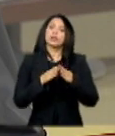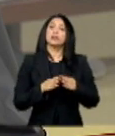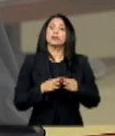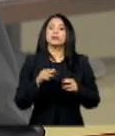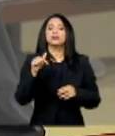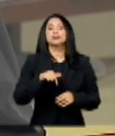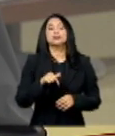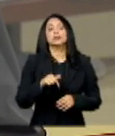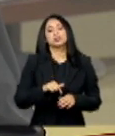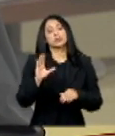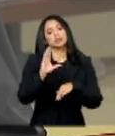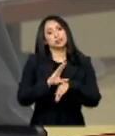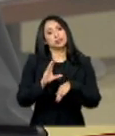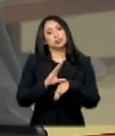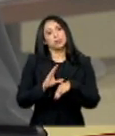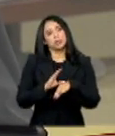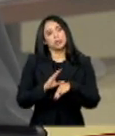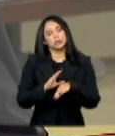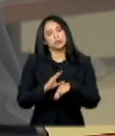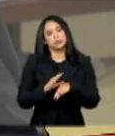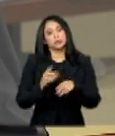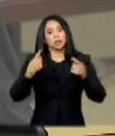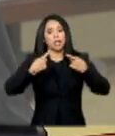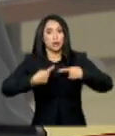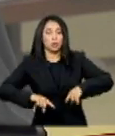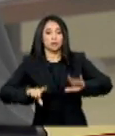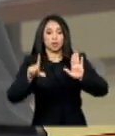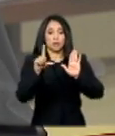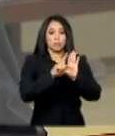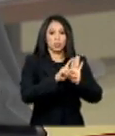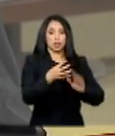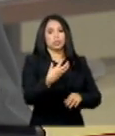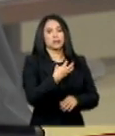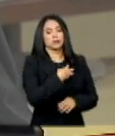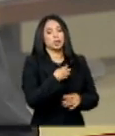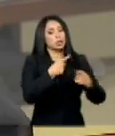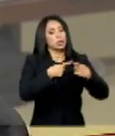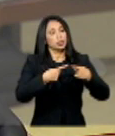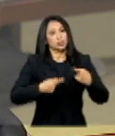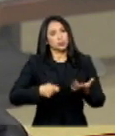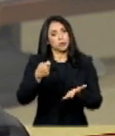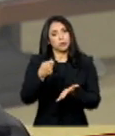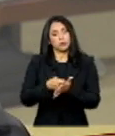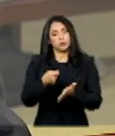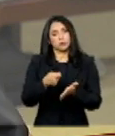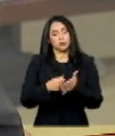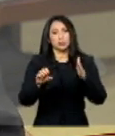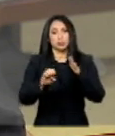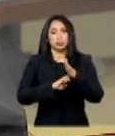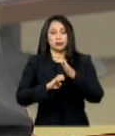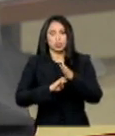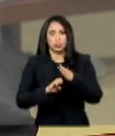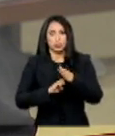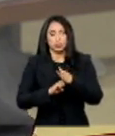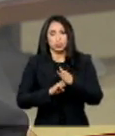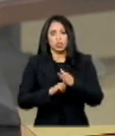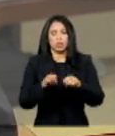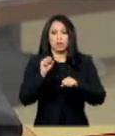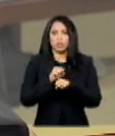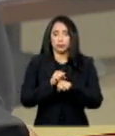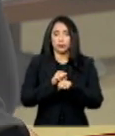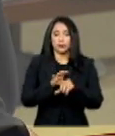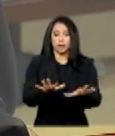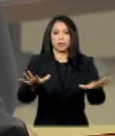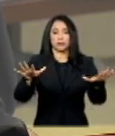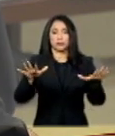funcionalidade se volta contra uma lei da bahia que proíbe a cobrança por parte das equipas profissionais policiamento de energia elétrica